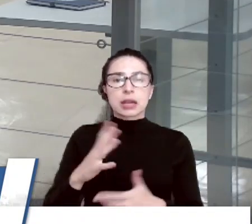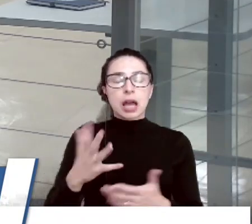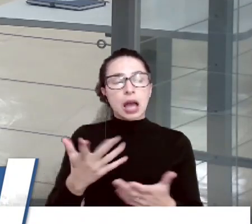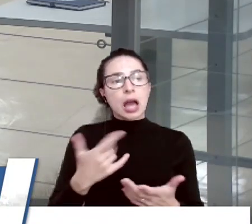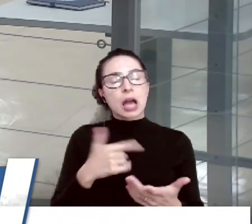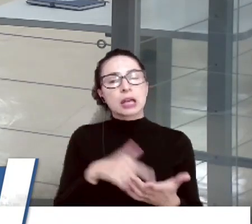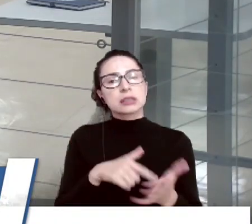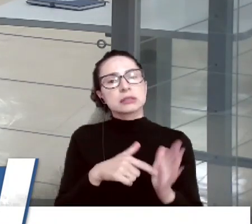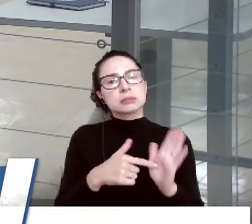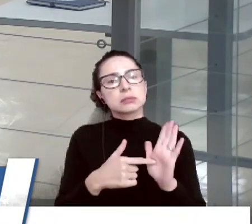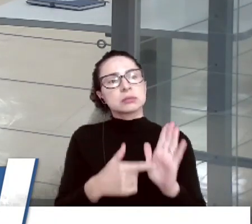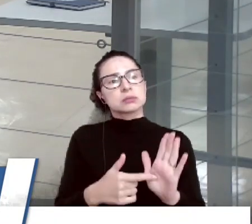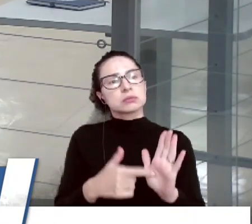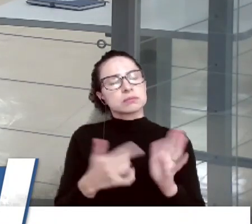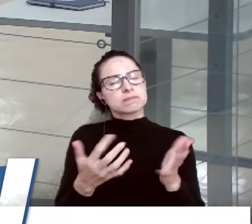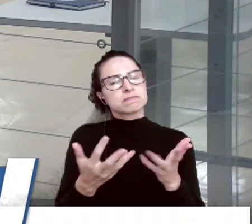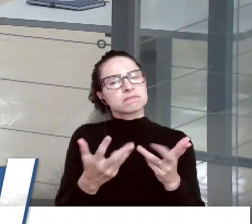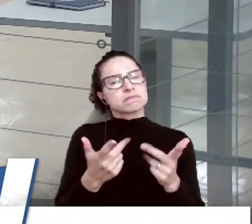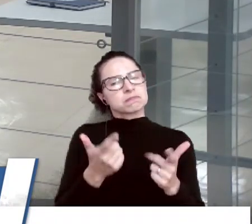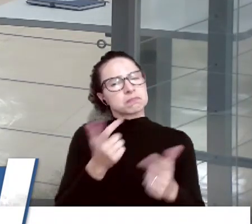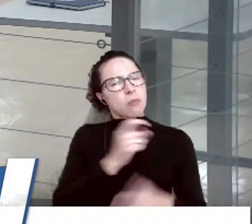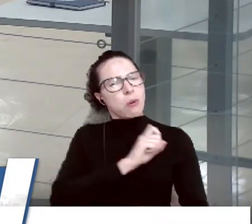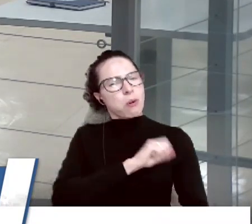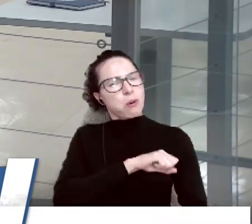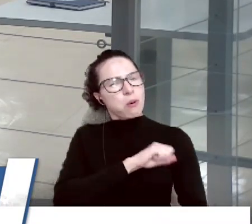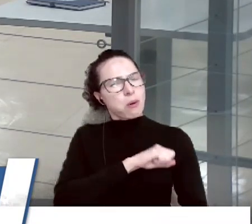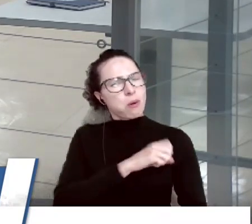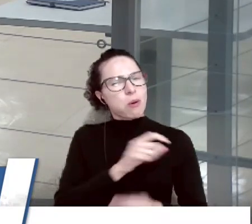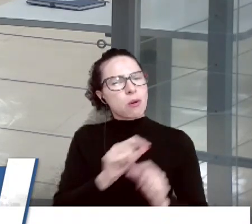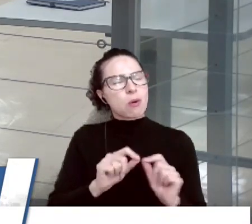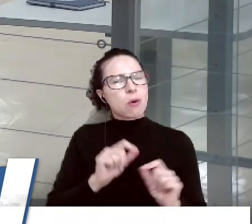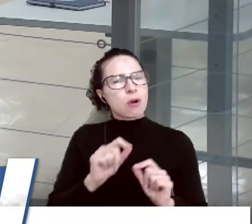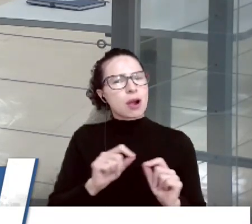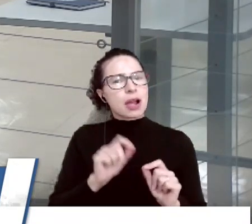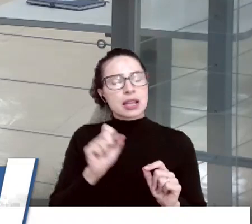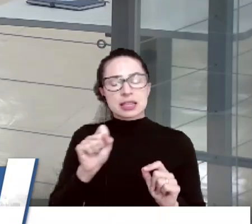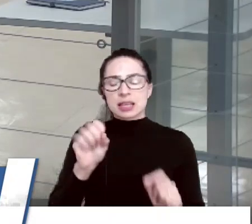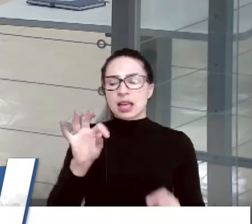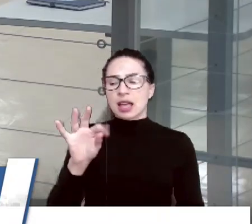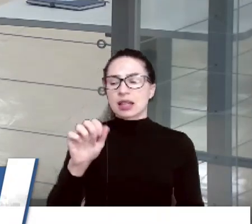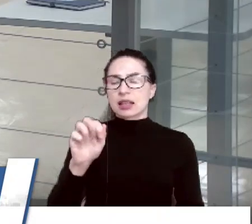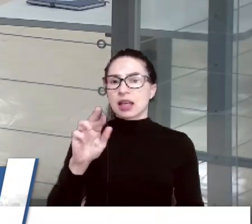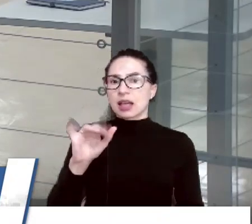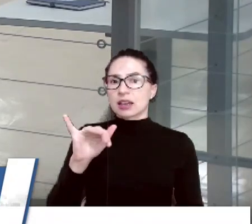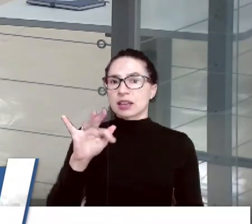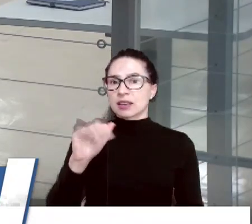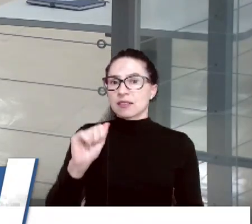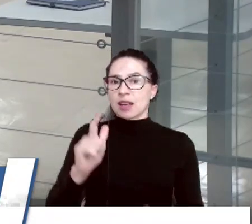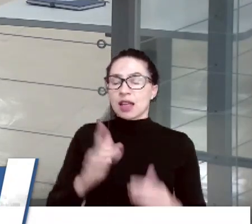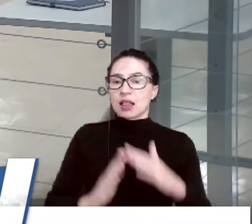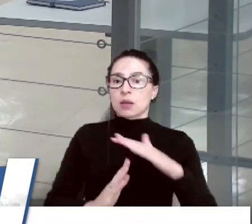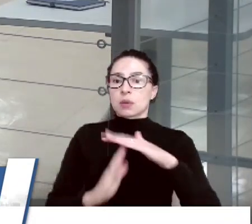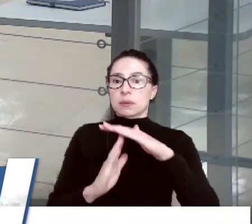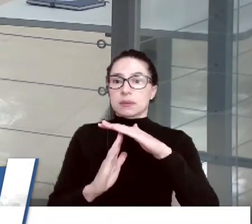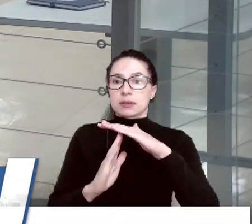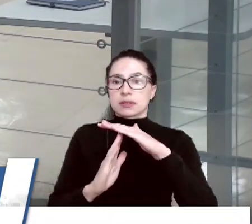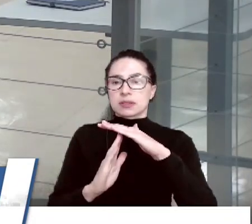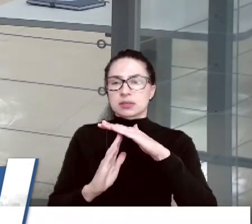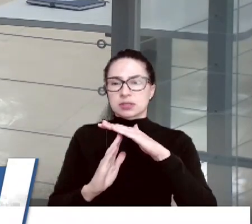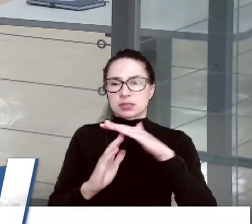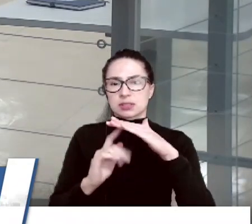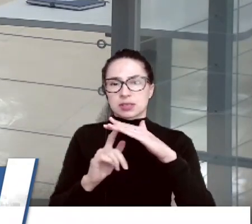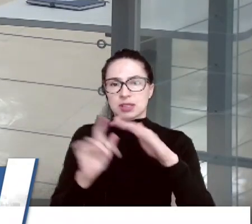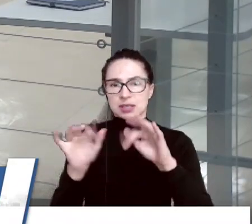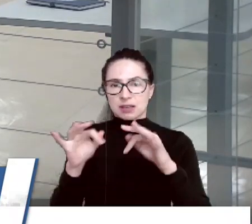ardil extremamente perverso. Quando a tarifa está no limite do que as